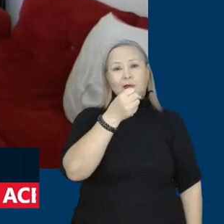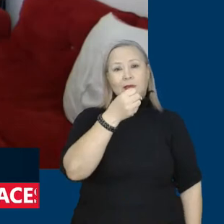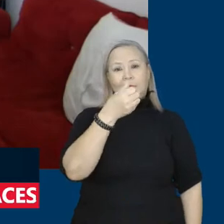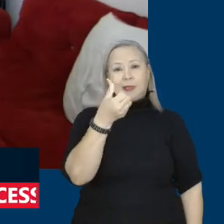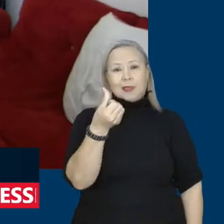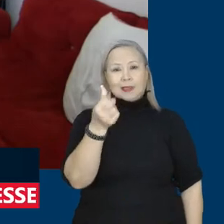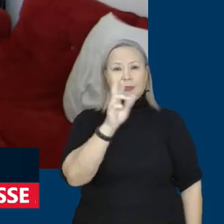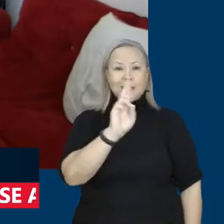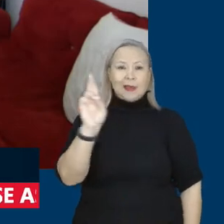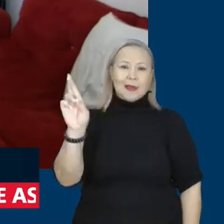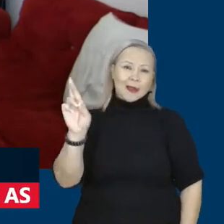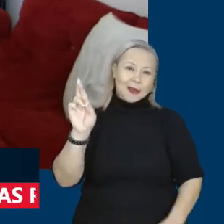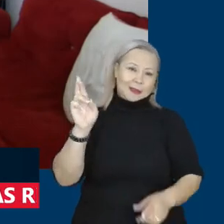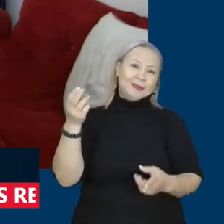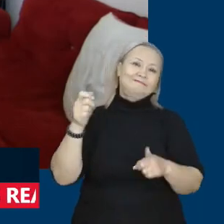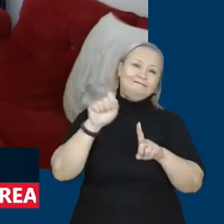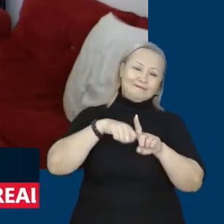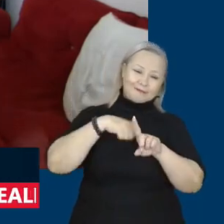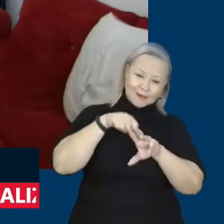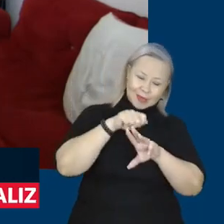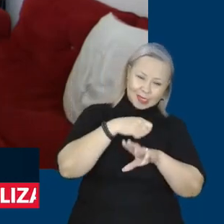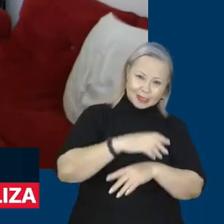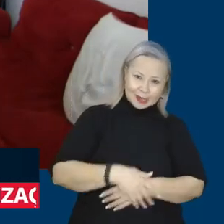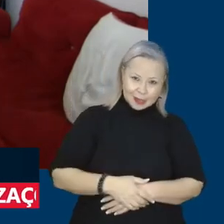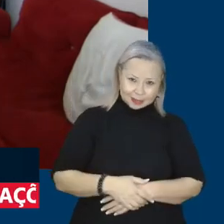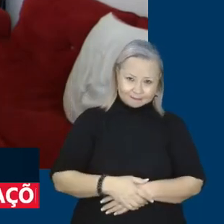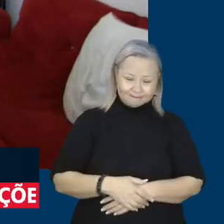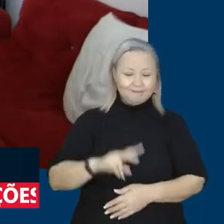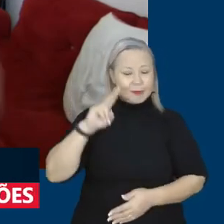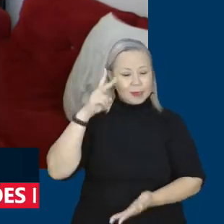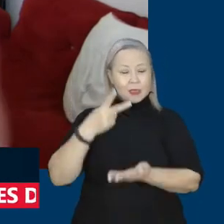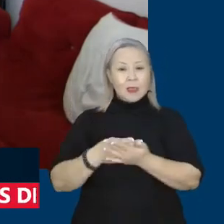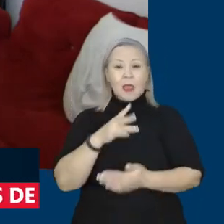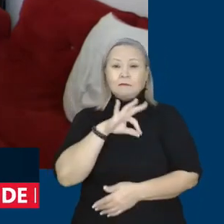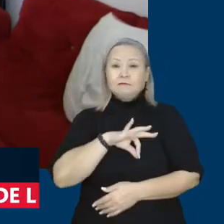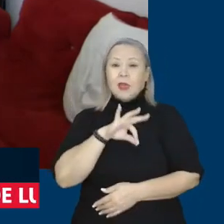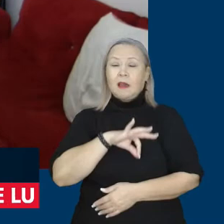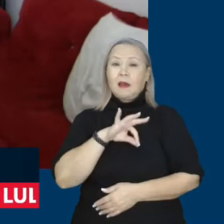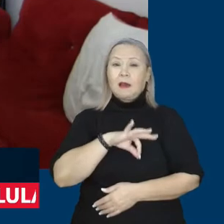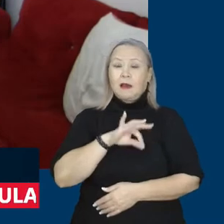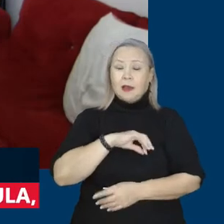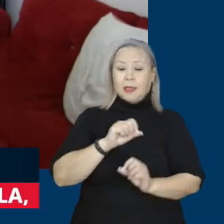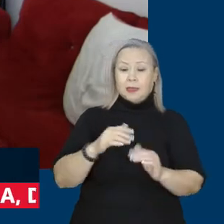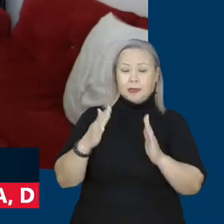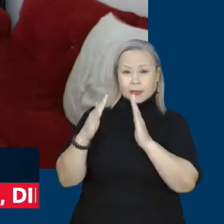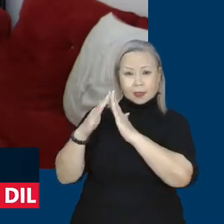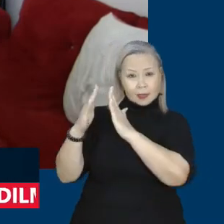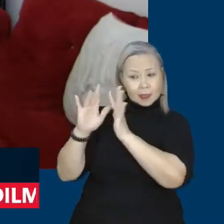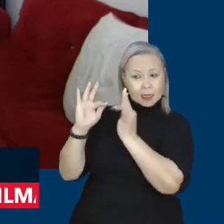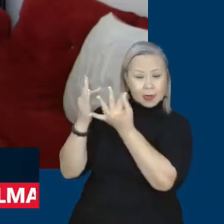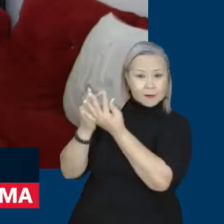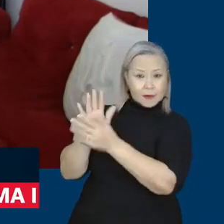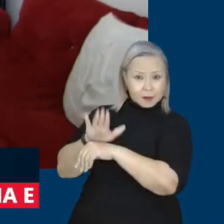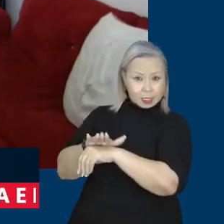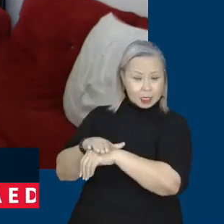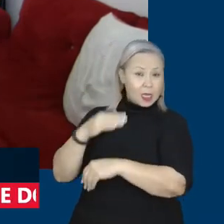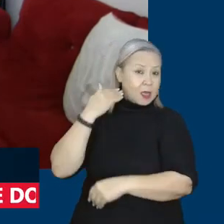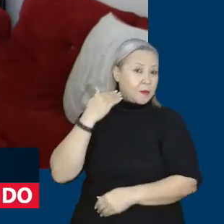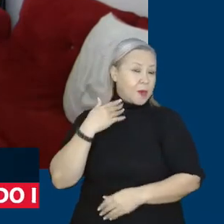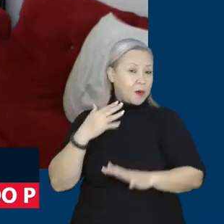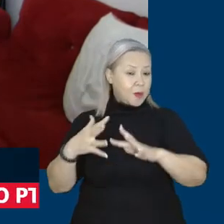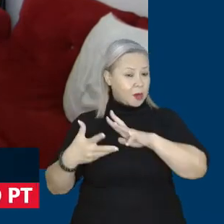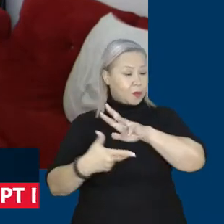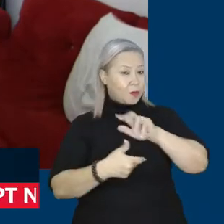mensais per capita ou seja considerando a renda daquela residência para o Banco Mundial estão